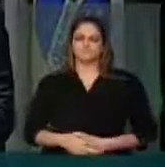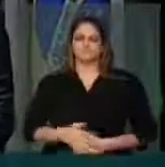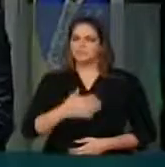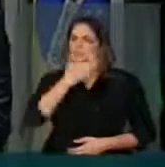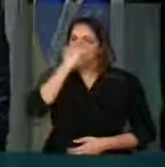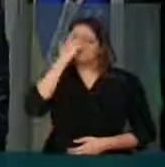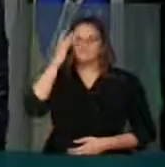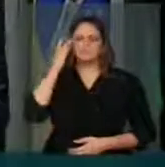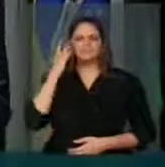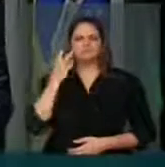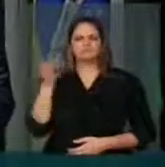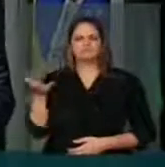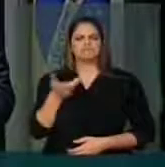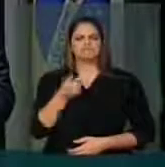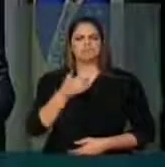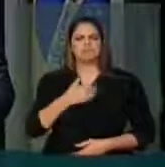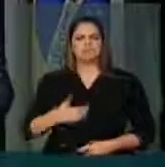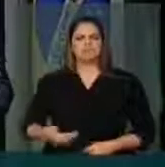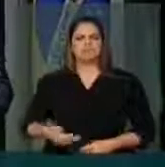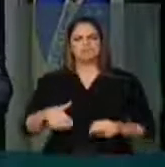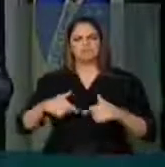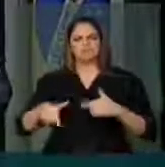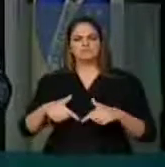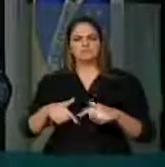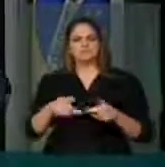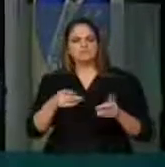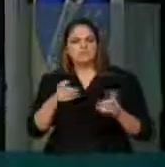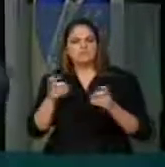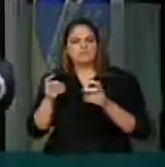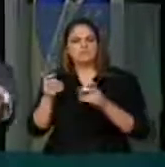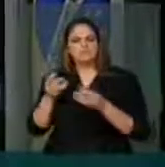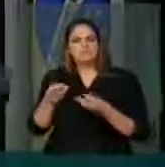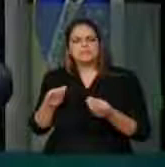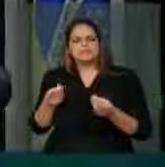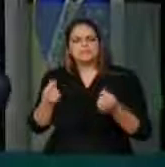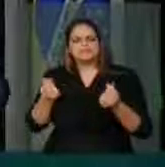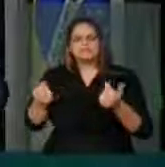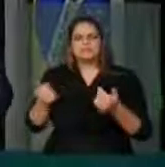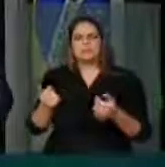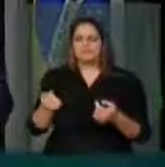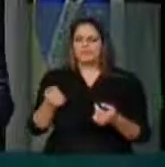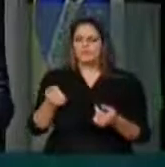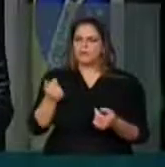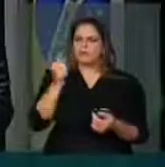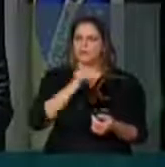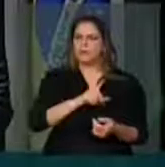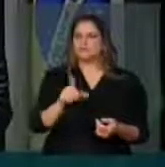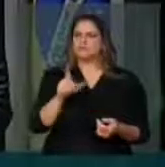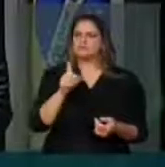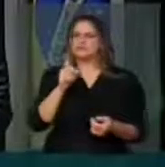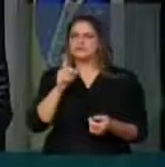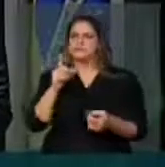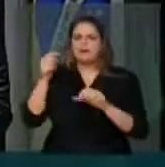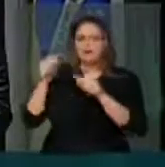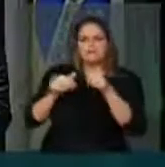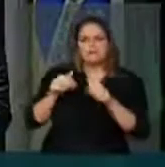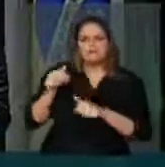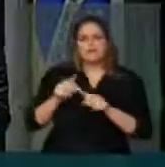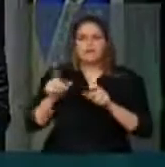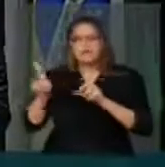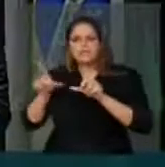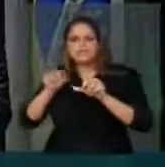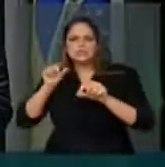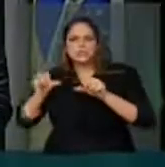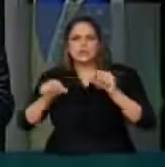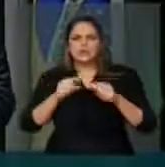rara sensibilidade, de poder ouvir, escutar e juntar os bons para apresentar medidas que pudessem